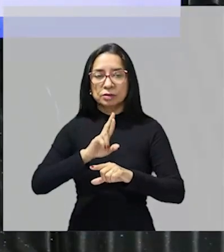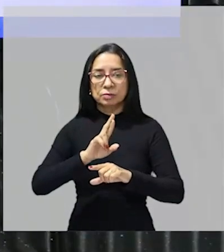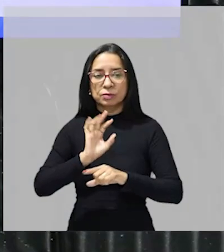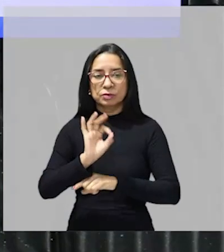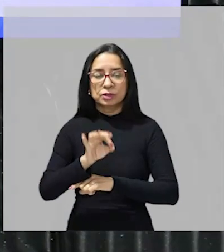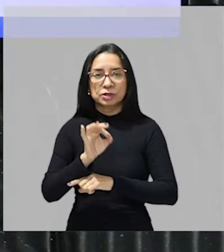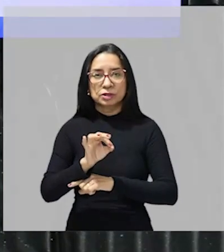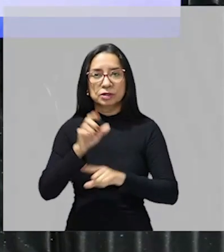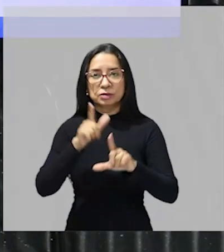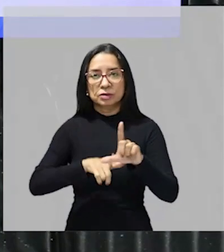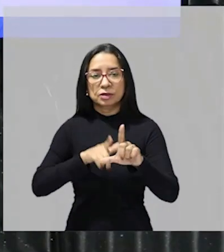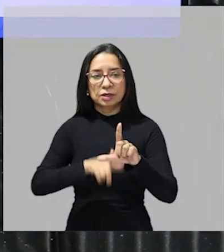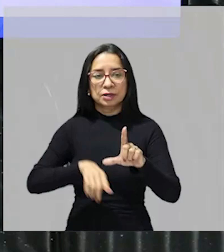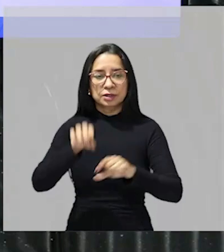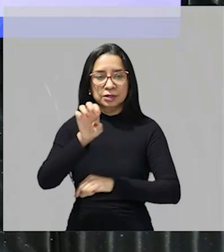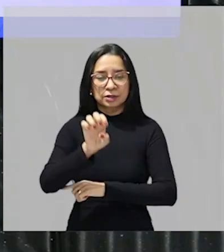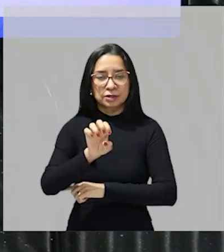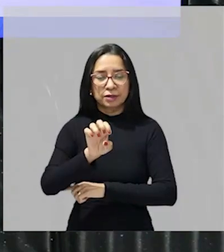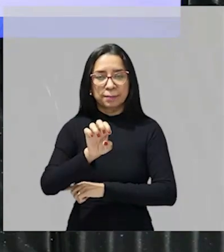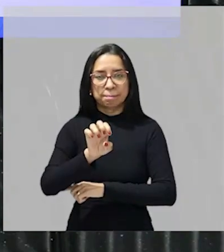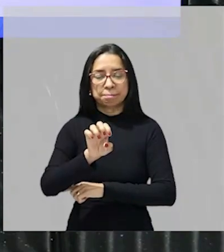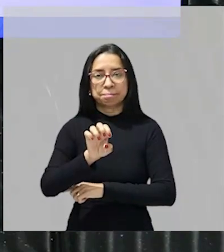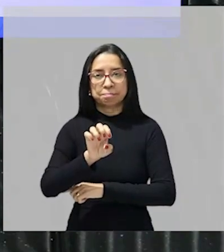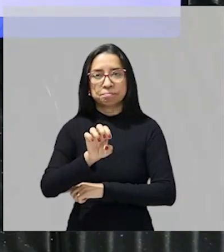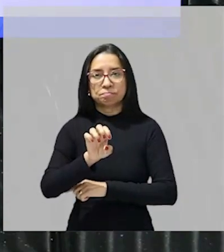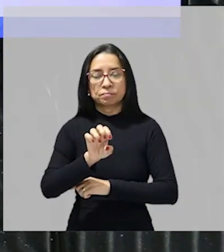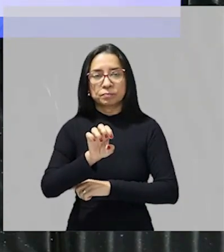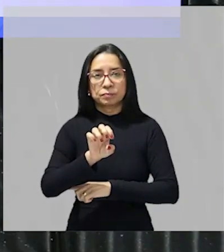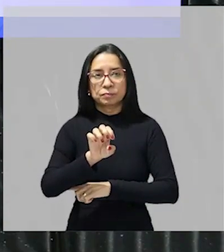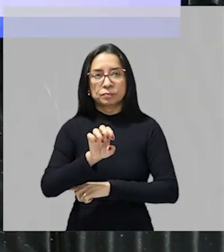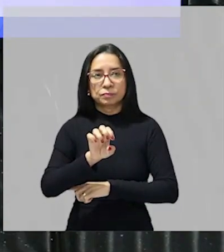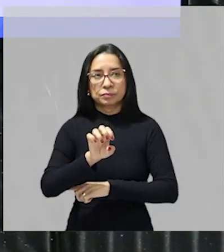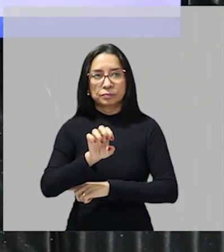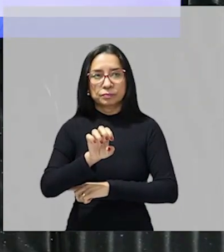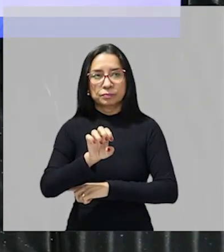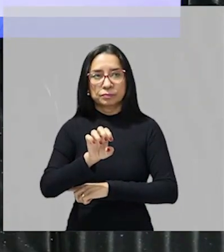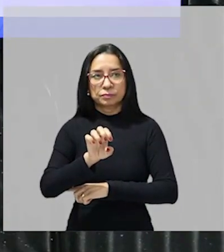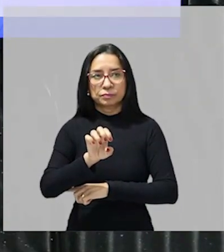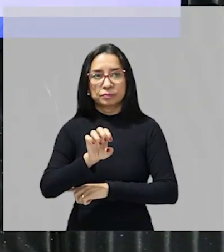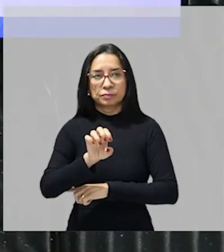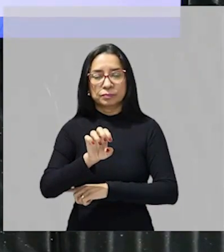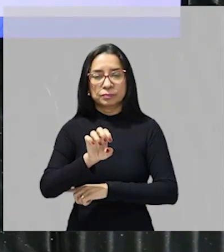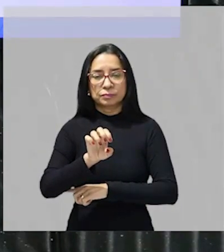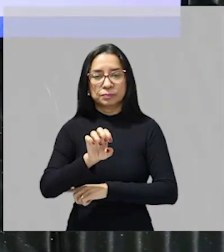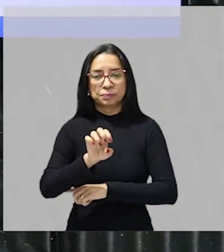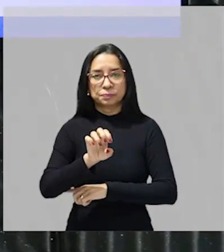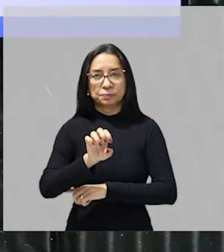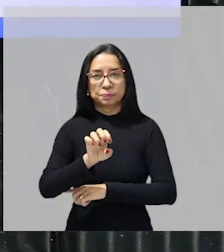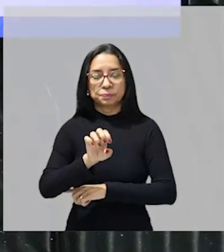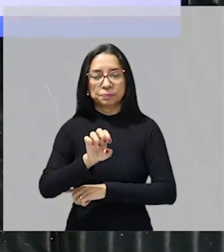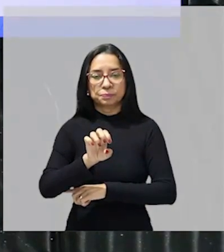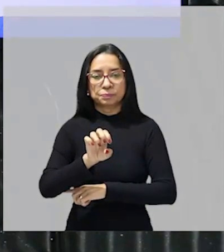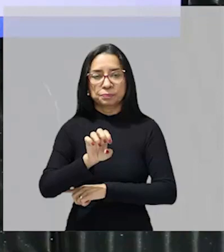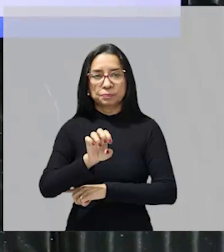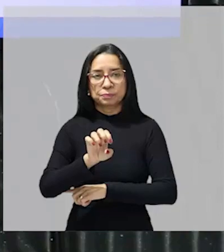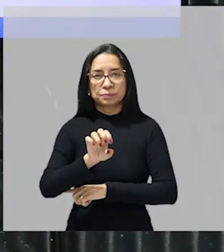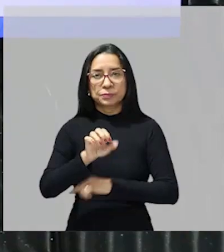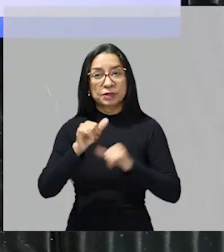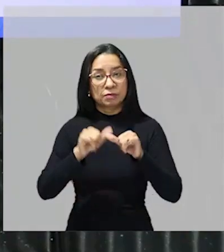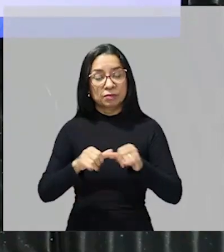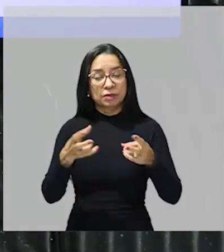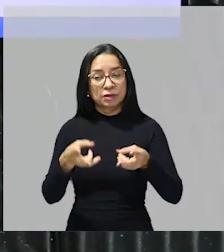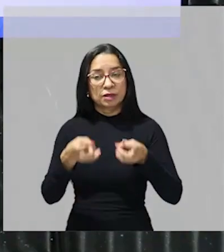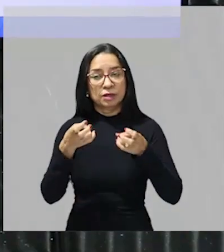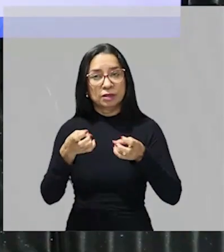correta, debater as práticas sobre o multilinguismo para formar melhores os professores de línguas. Fiquem atentos